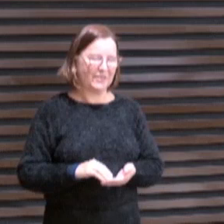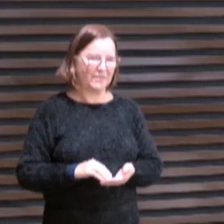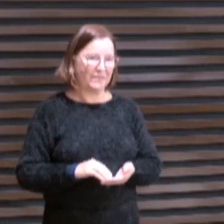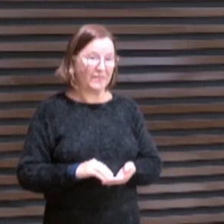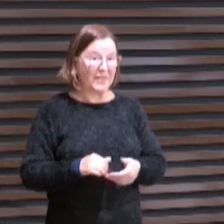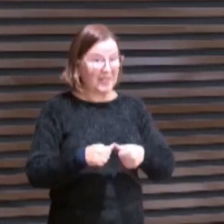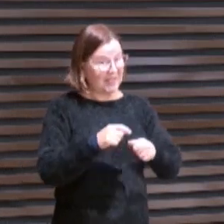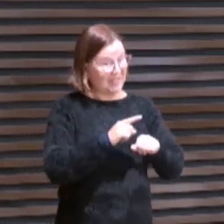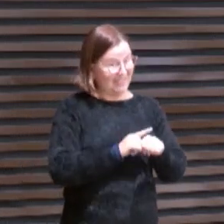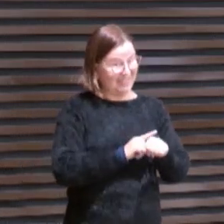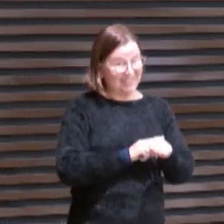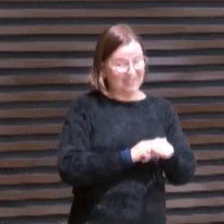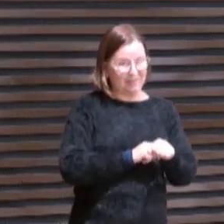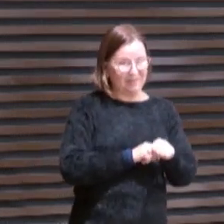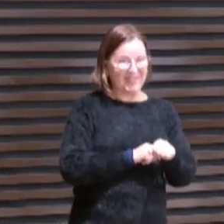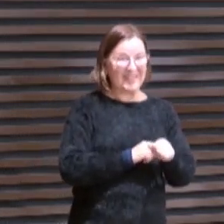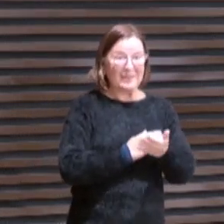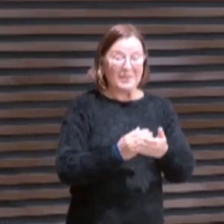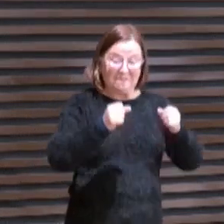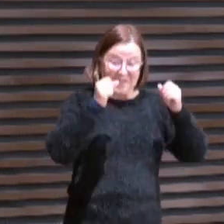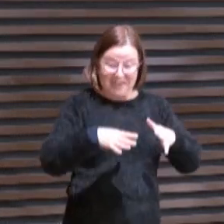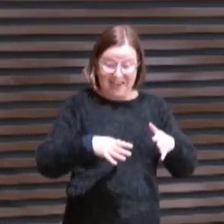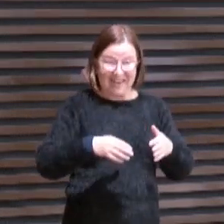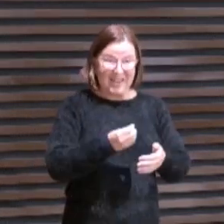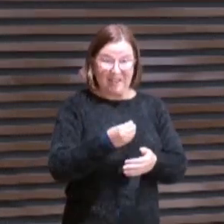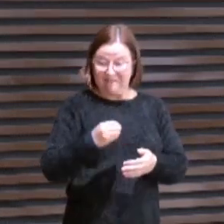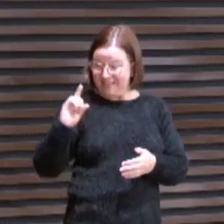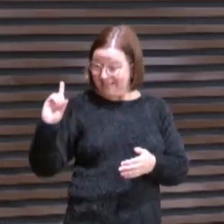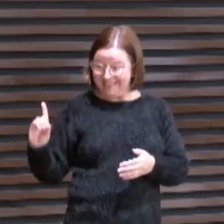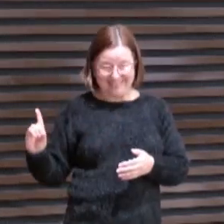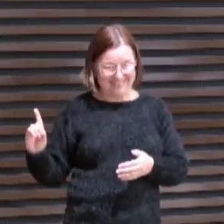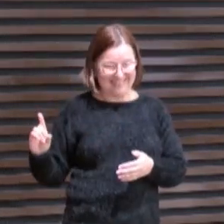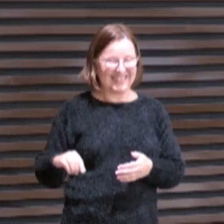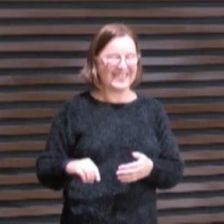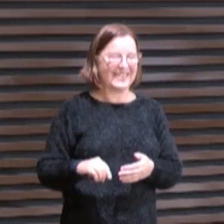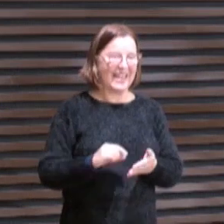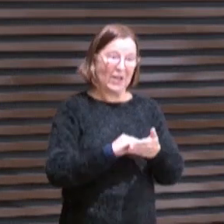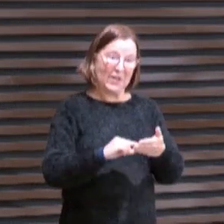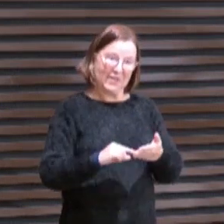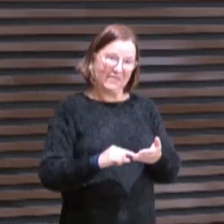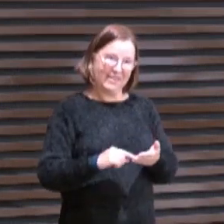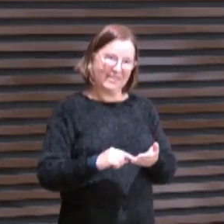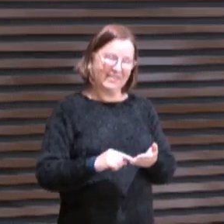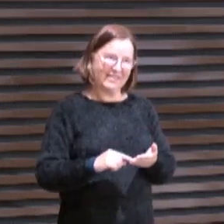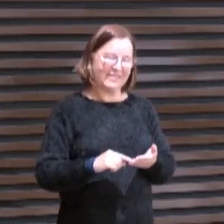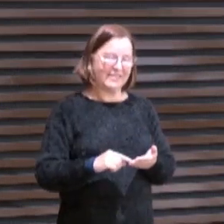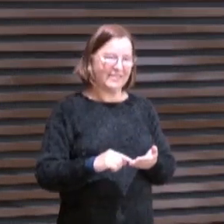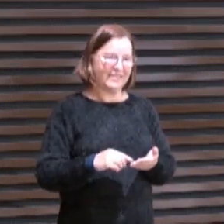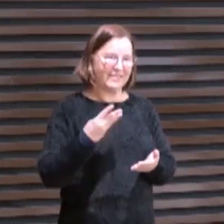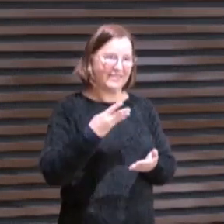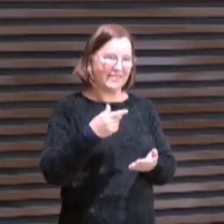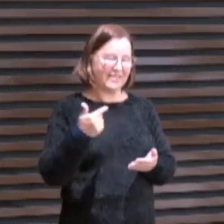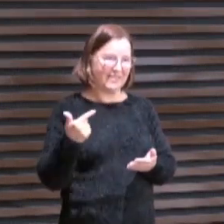Nesse momento, começa um milagre na vida desse homem. Veja bem o verso 42 de Lucas 23.